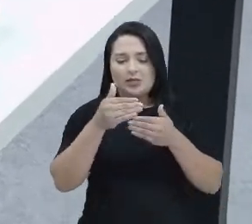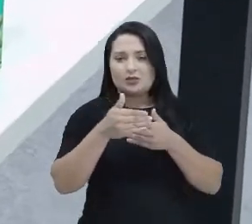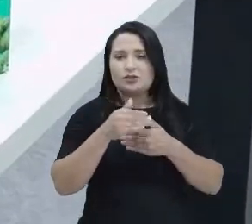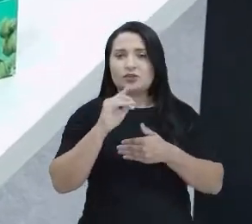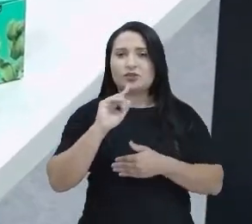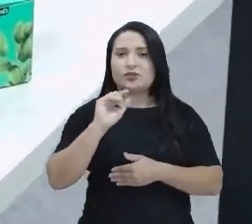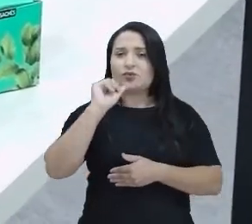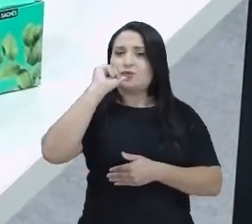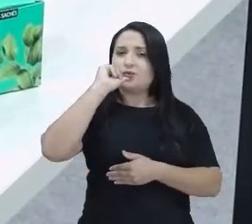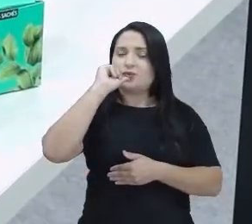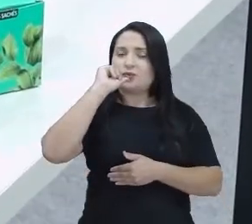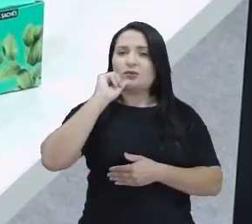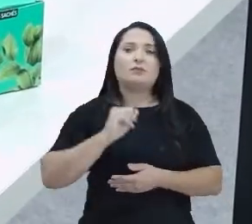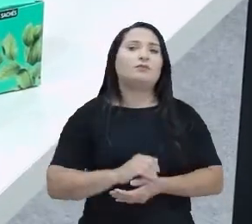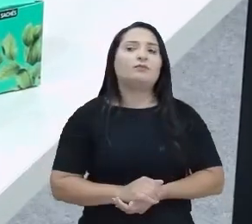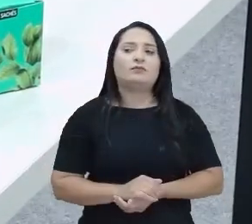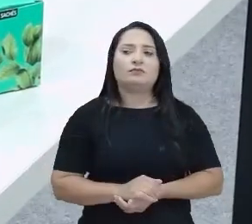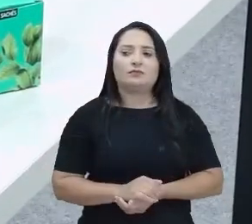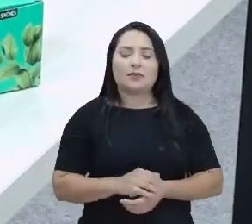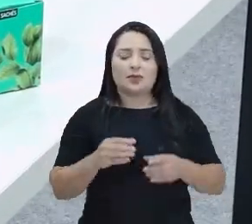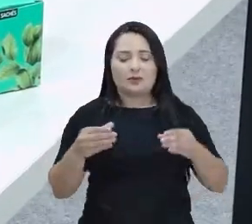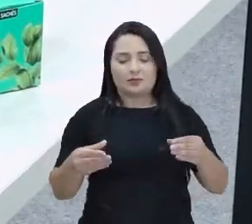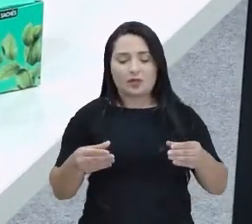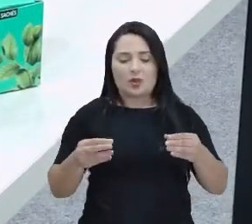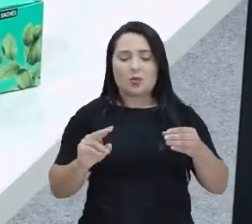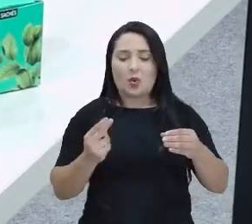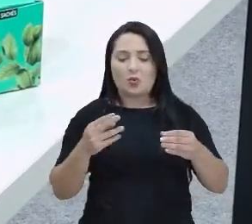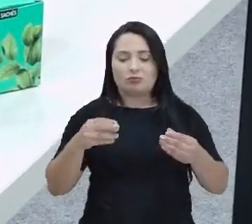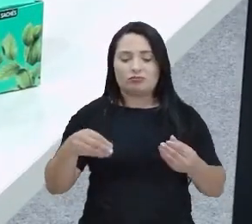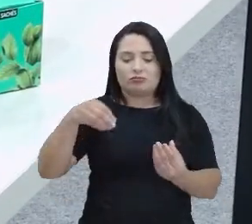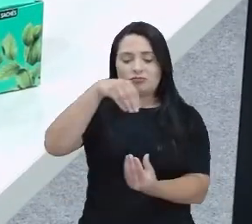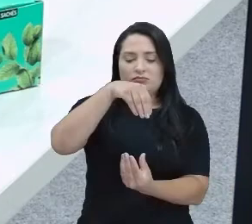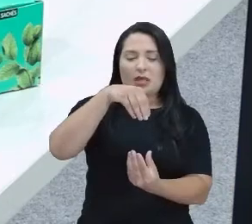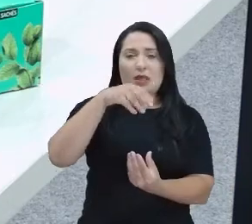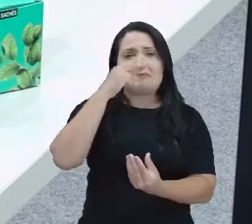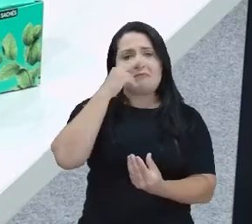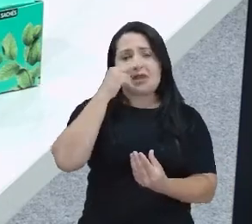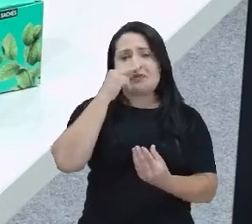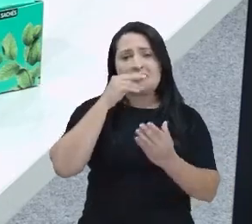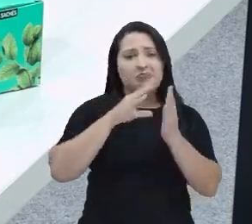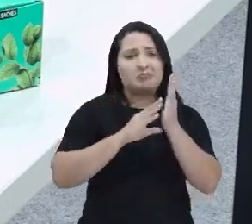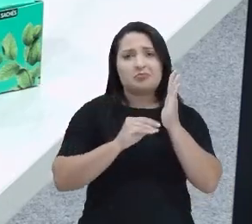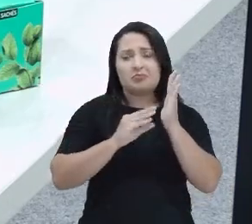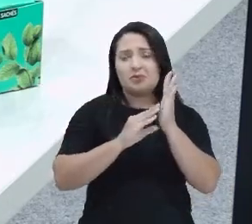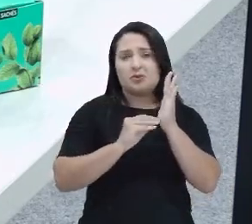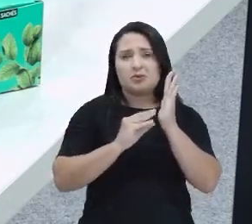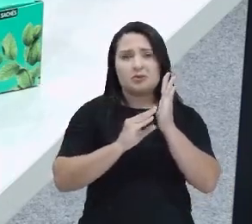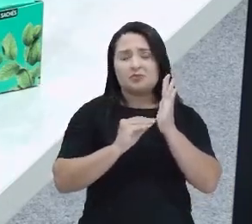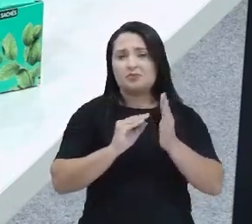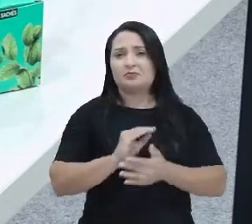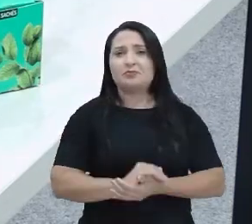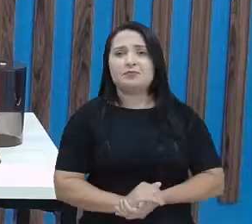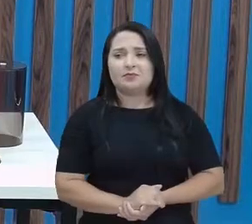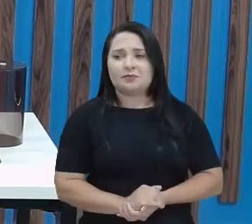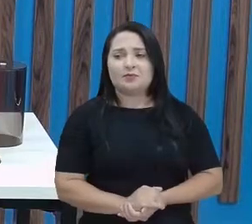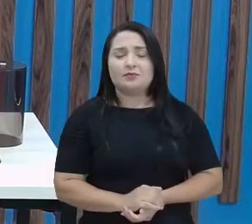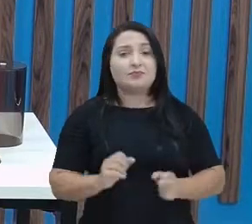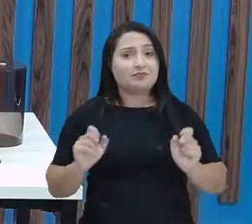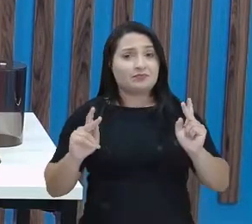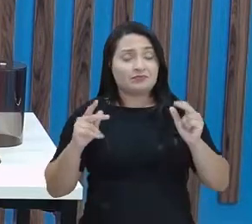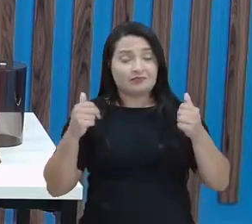ou na horizontal, ela vai ter o quê? A mesma forma,